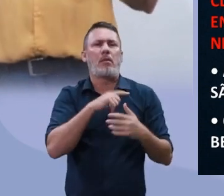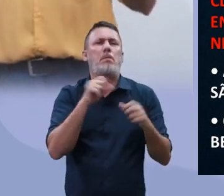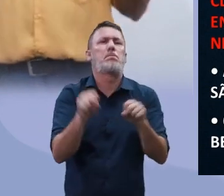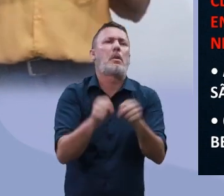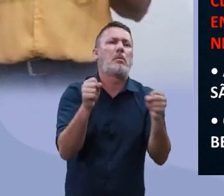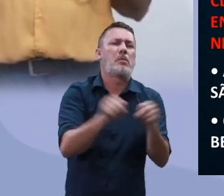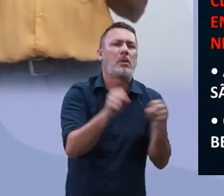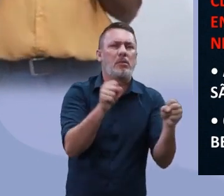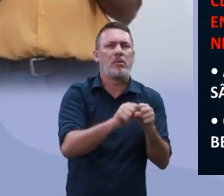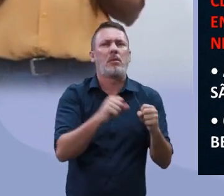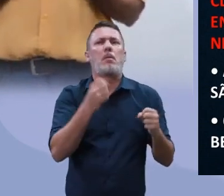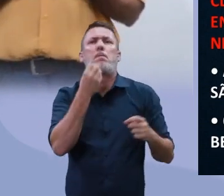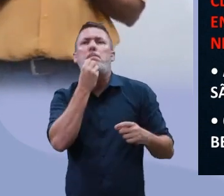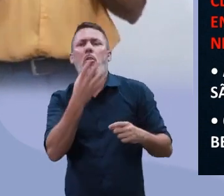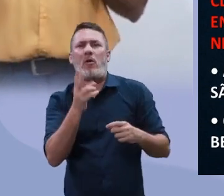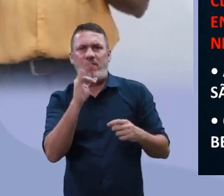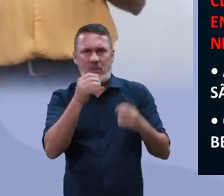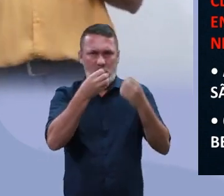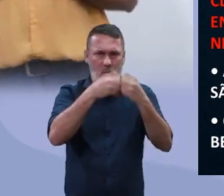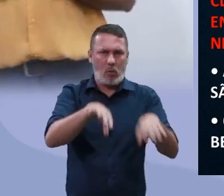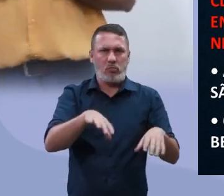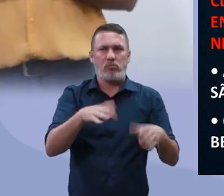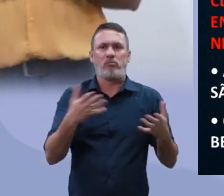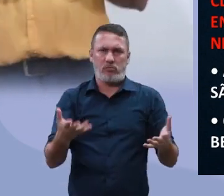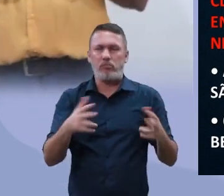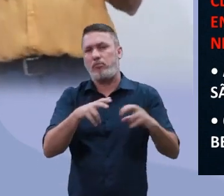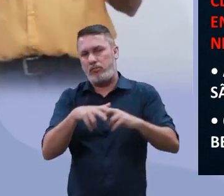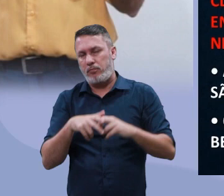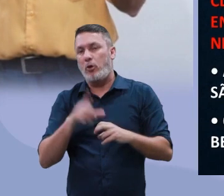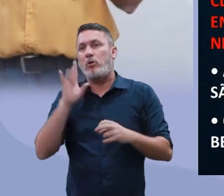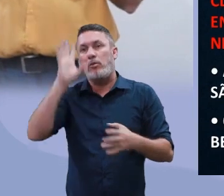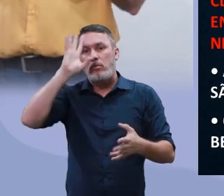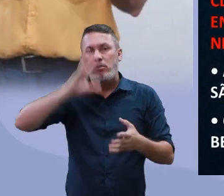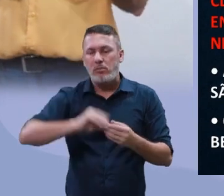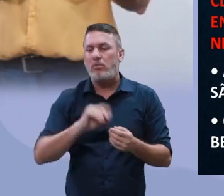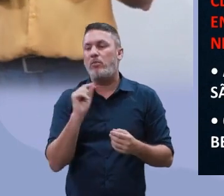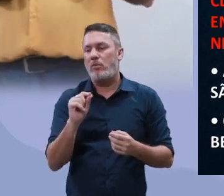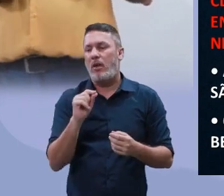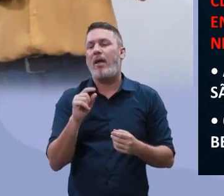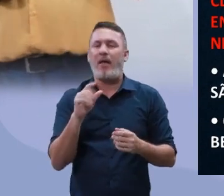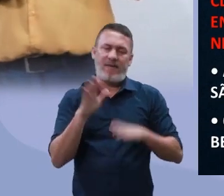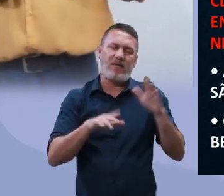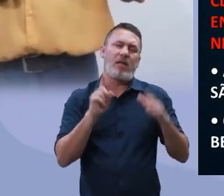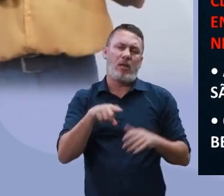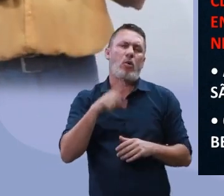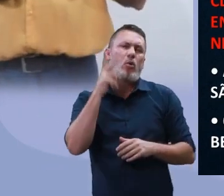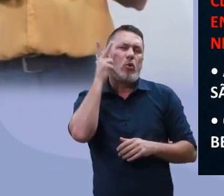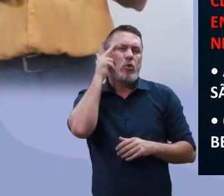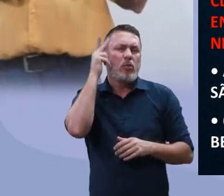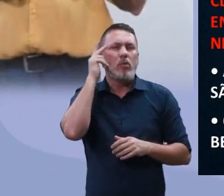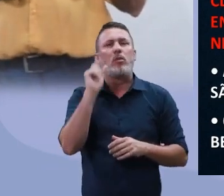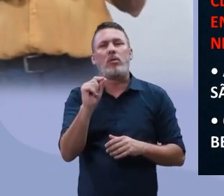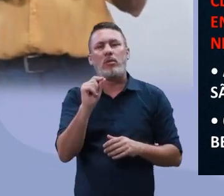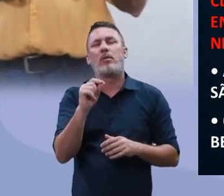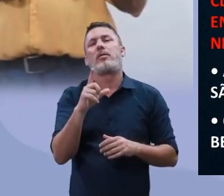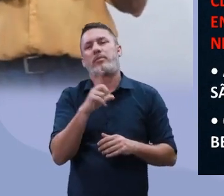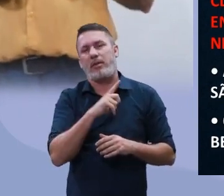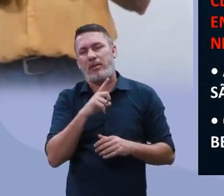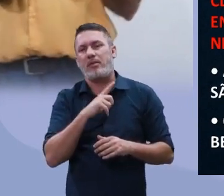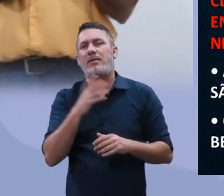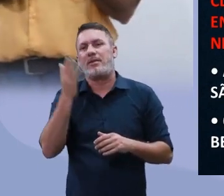altamente degradante, né, seria compensativo. Então, só relembrando, é muito comum que